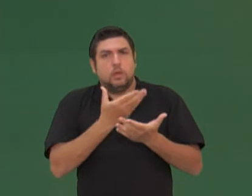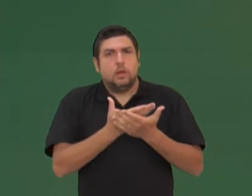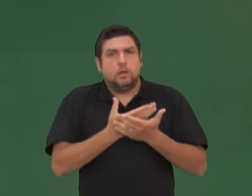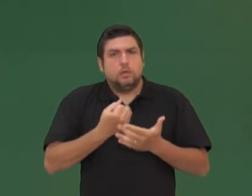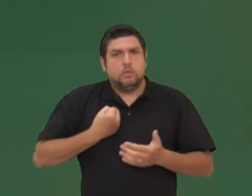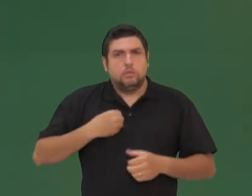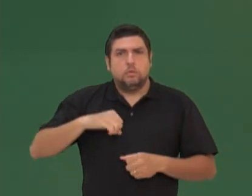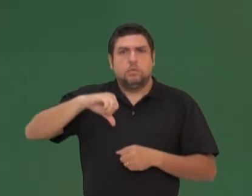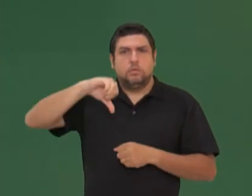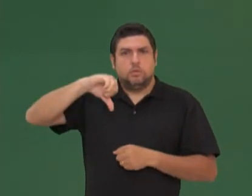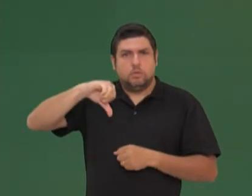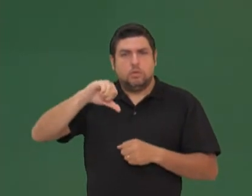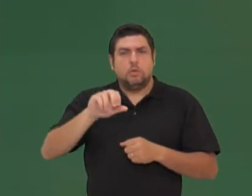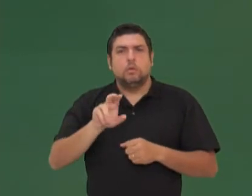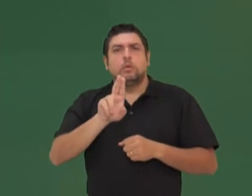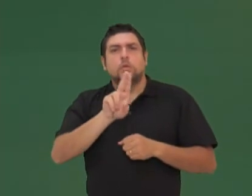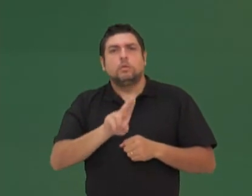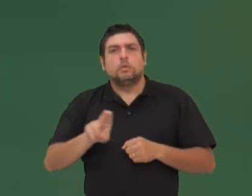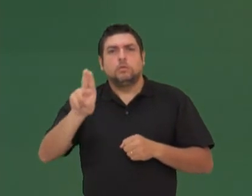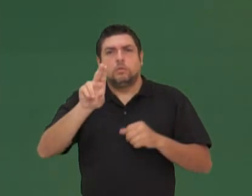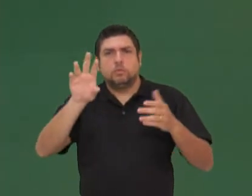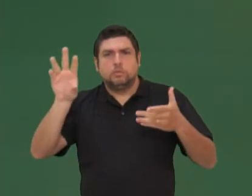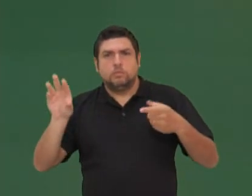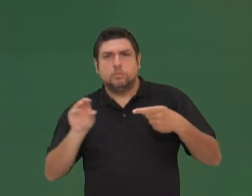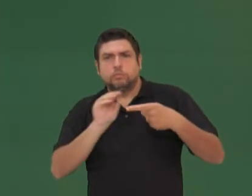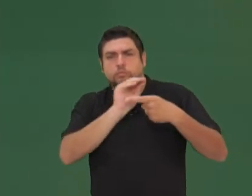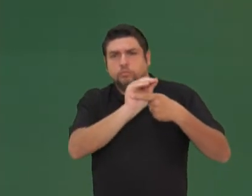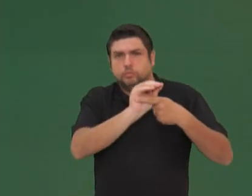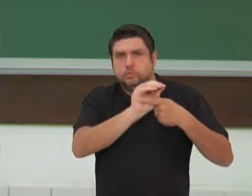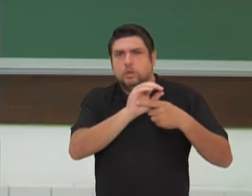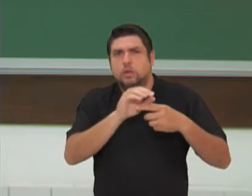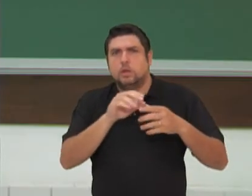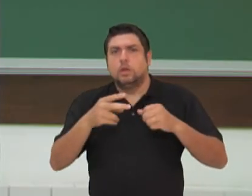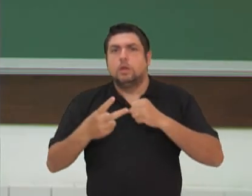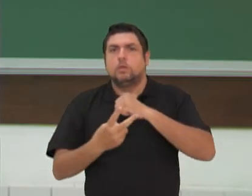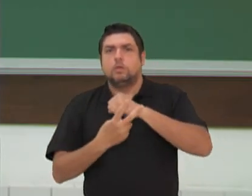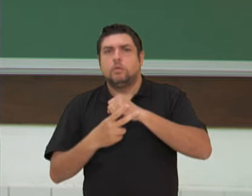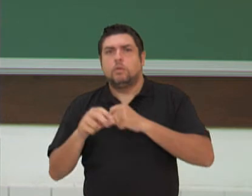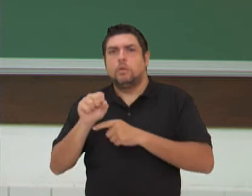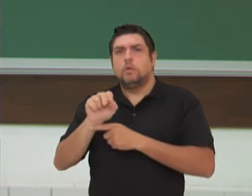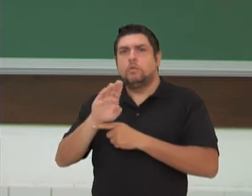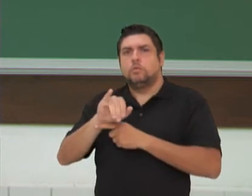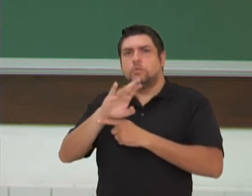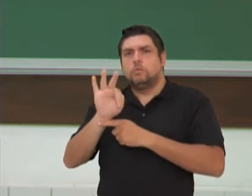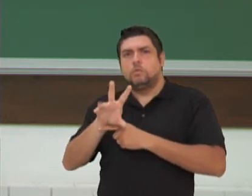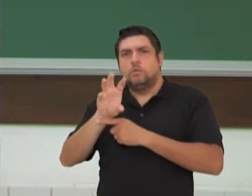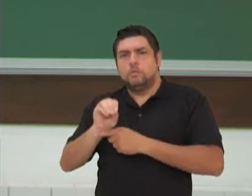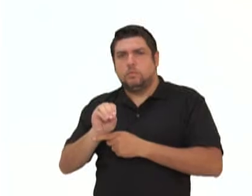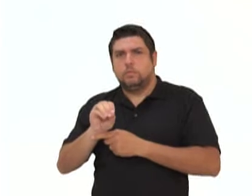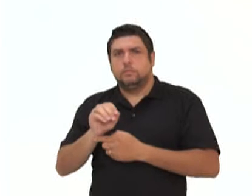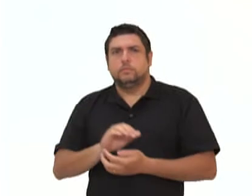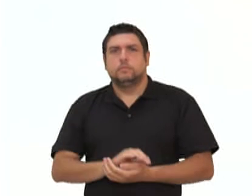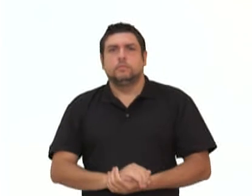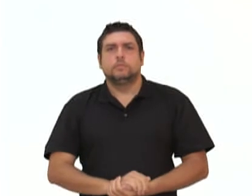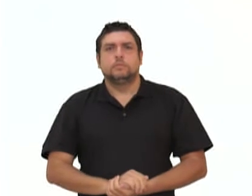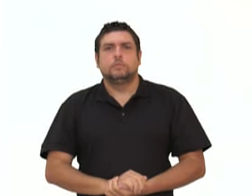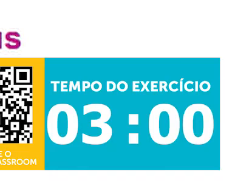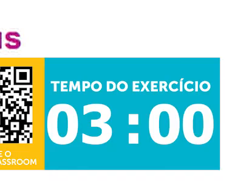perfeito? E aqui utilizar o subjuntivo, o contenido de la classe de hoje, ¿vale?